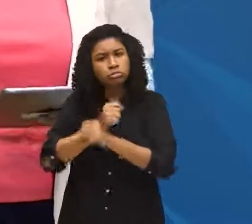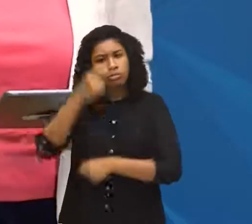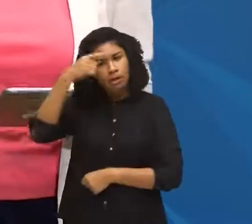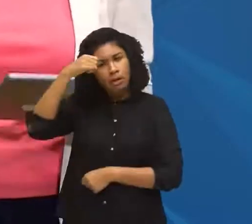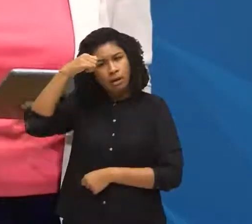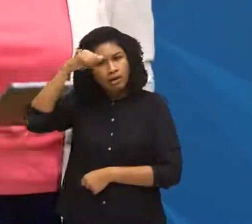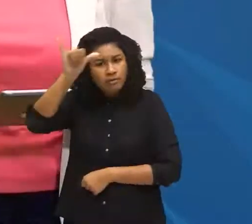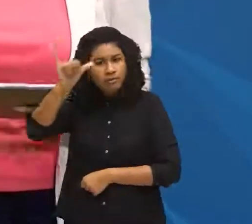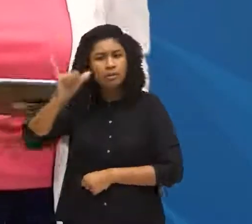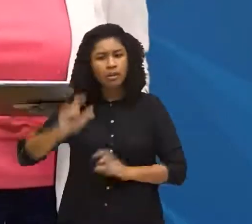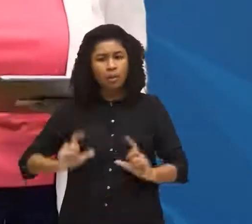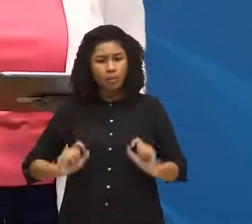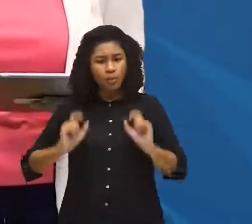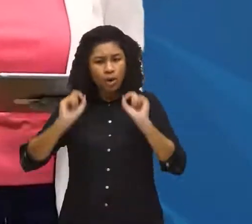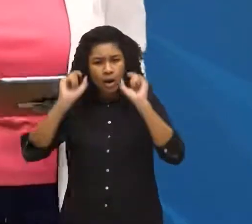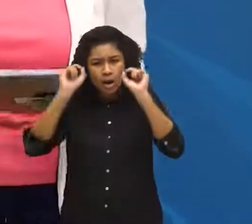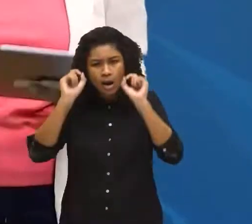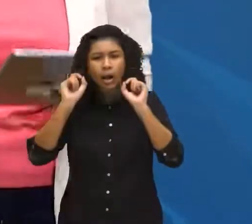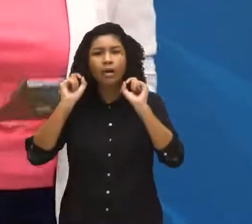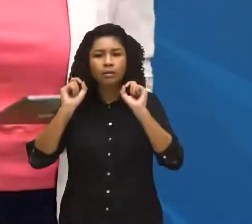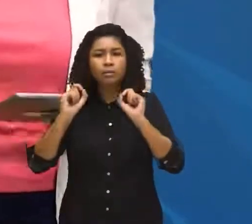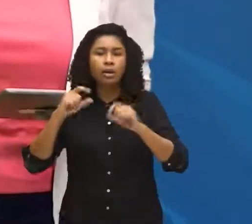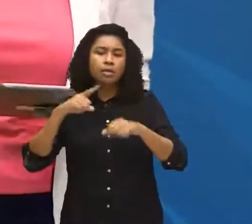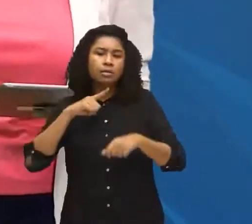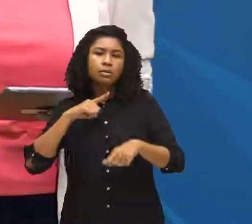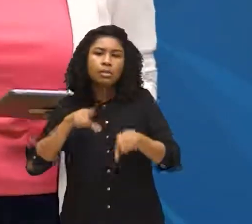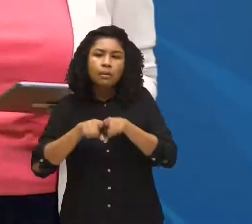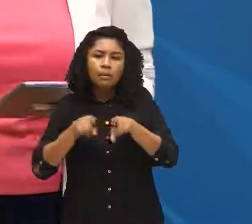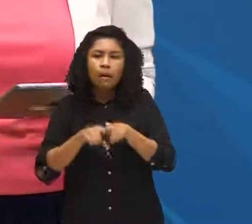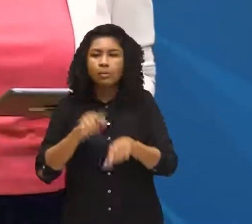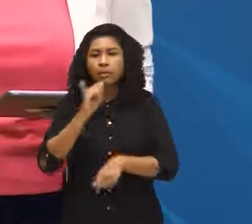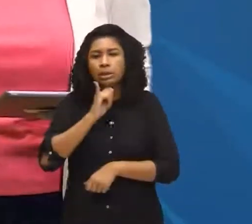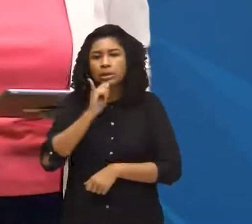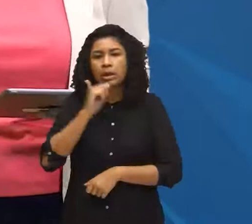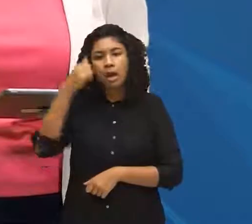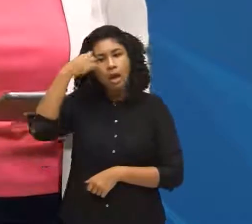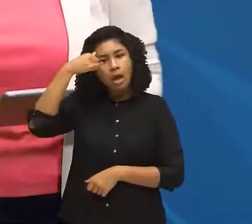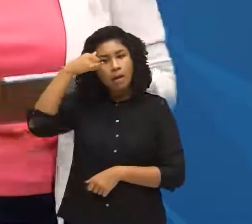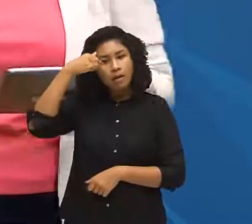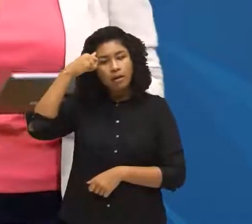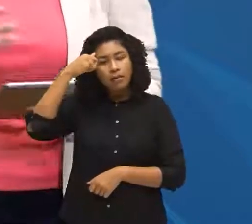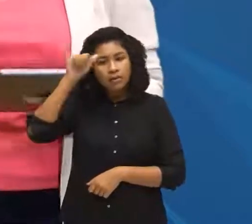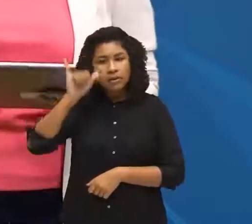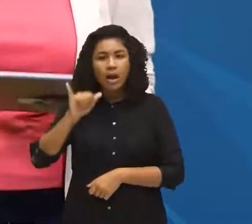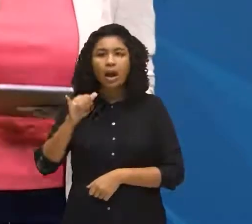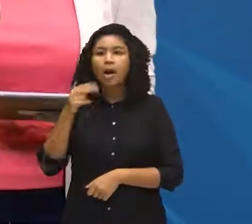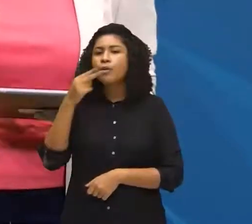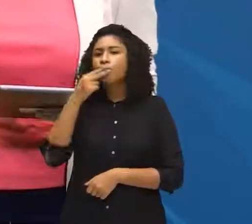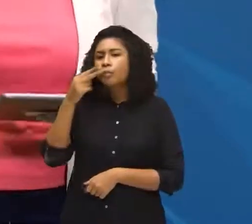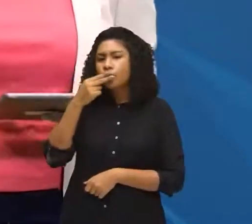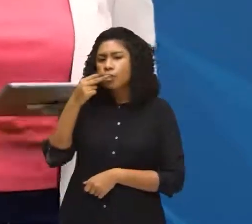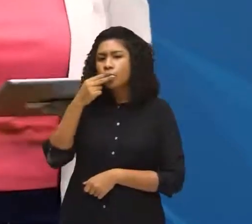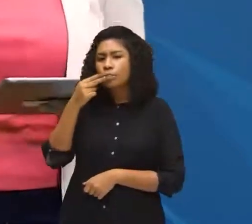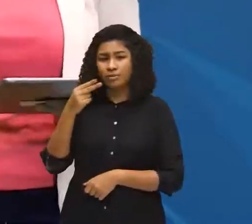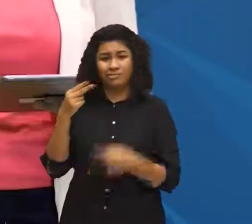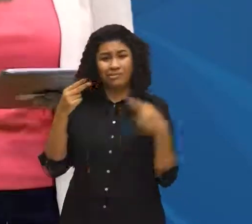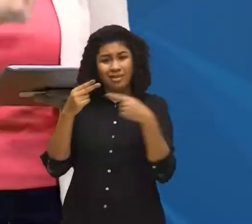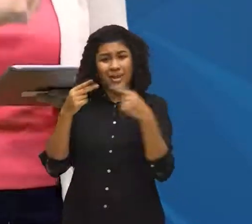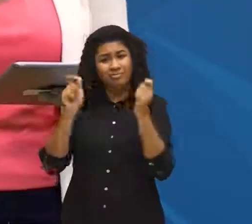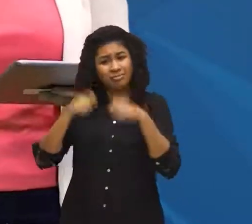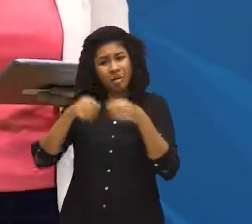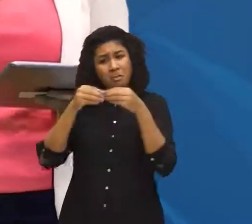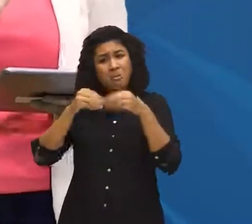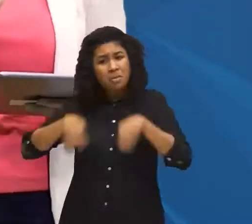são relacionadas aos hábitos de vida, né, como por exemplo o fumo, estão relacionadas ao câncer de pulmão, garganta, né, então